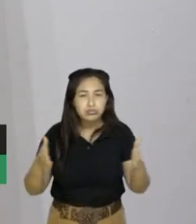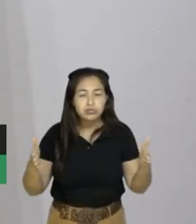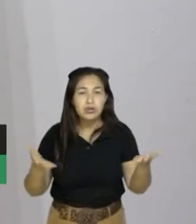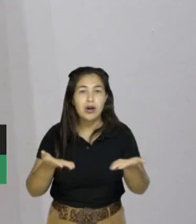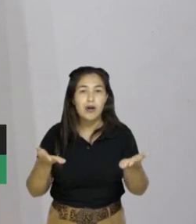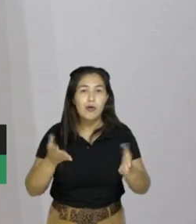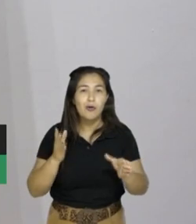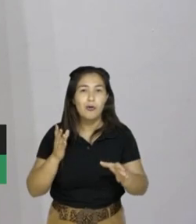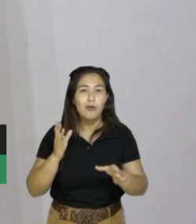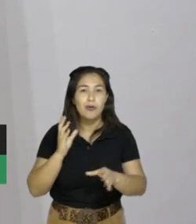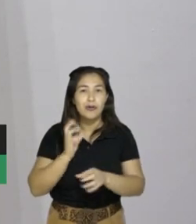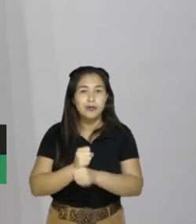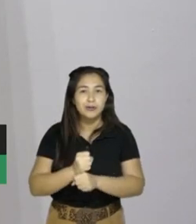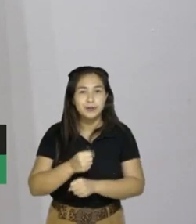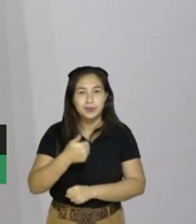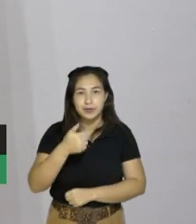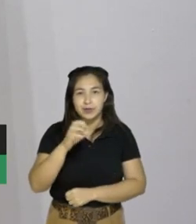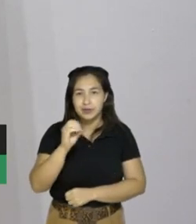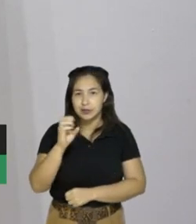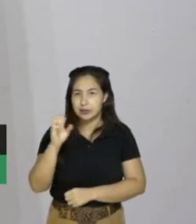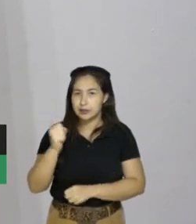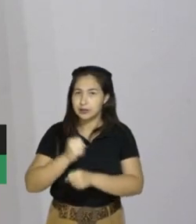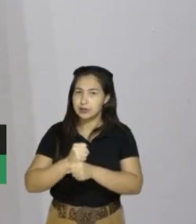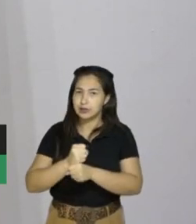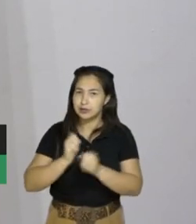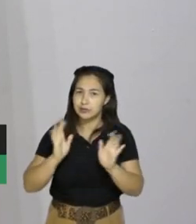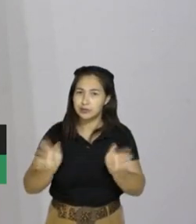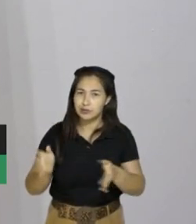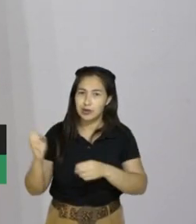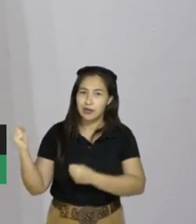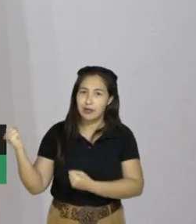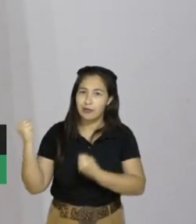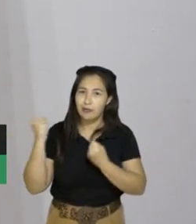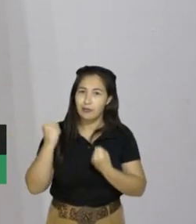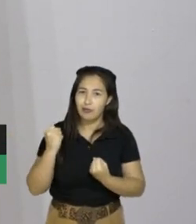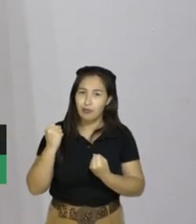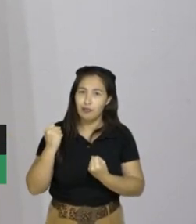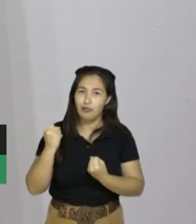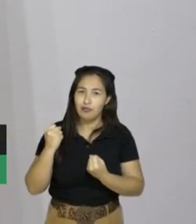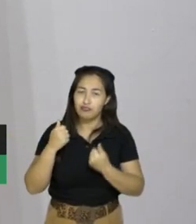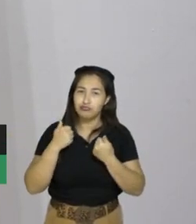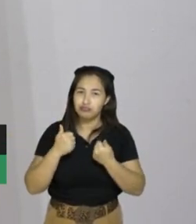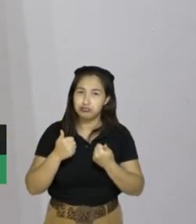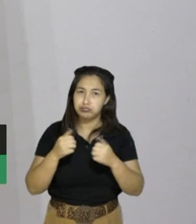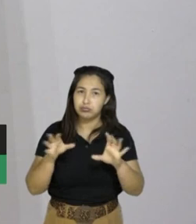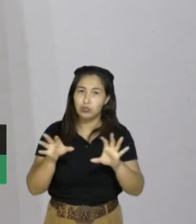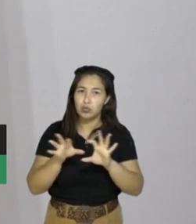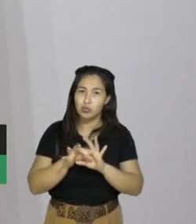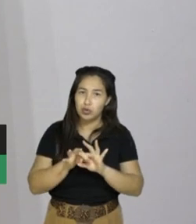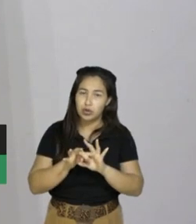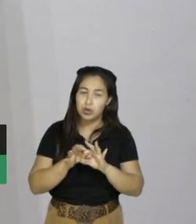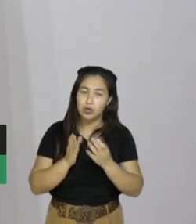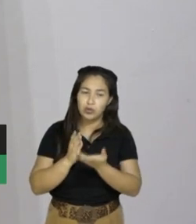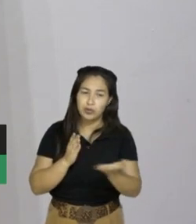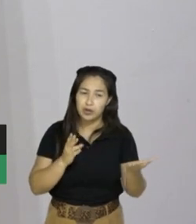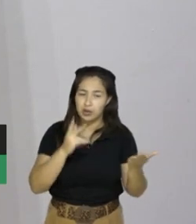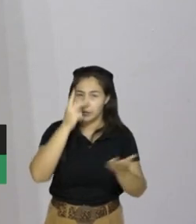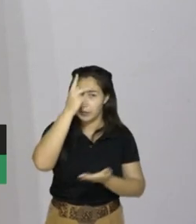Centenário Centenário e força no Centenário de União do pessoal